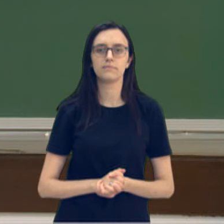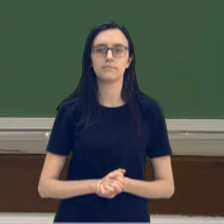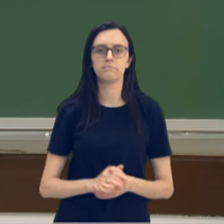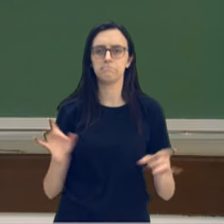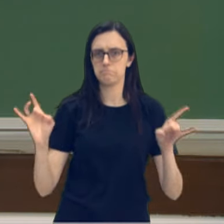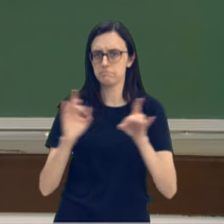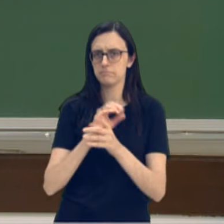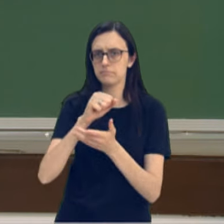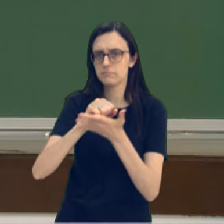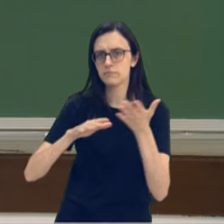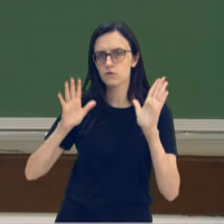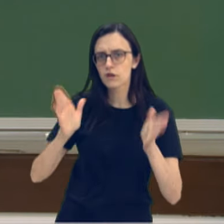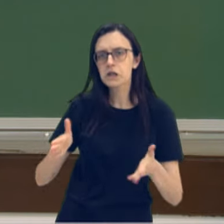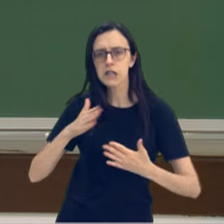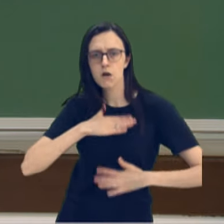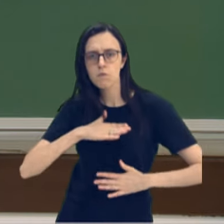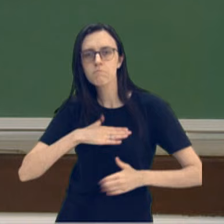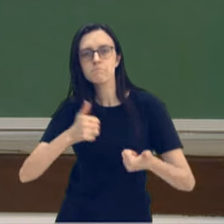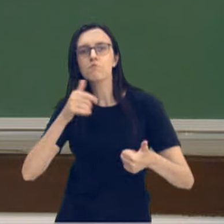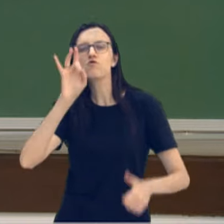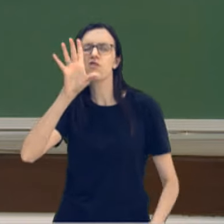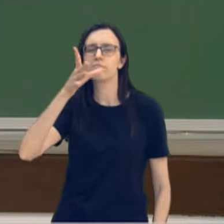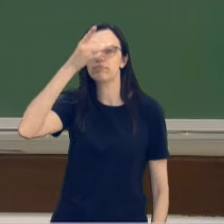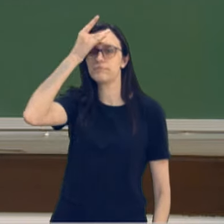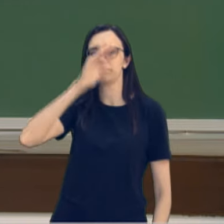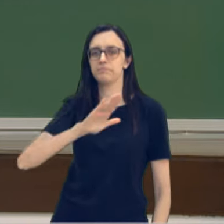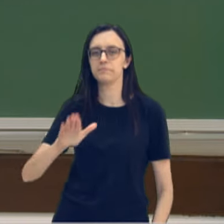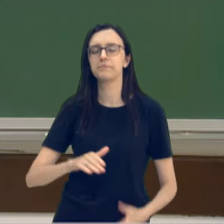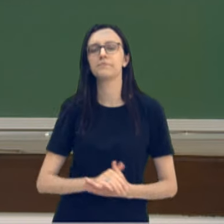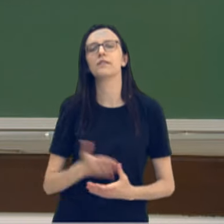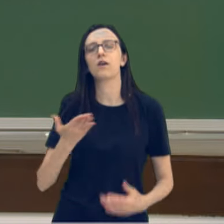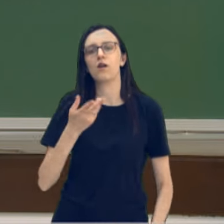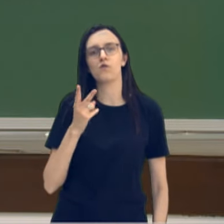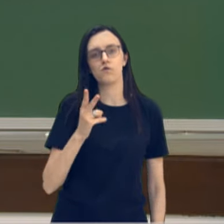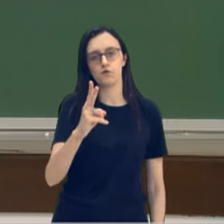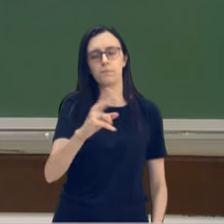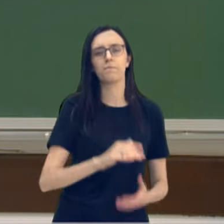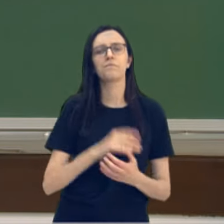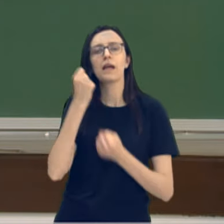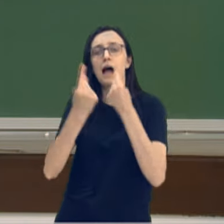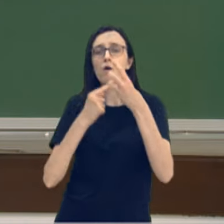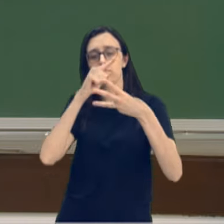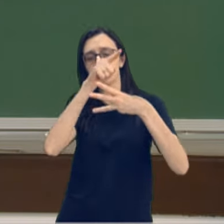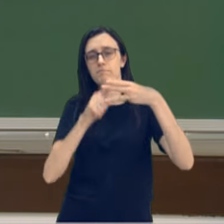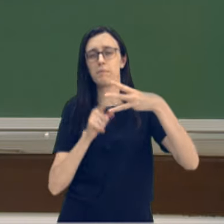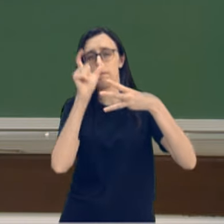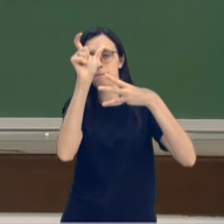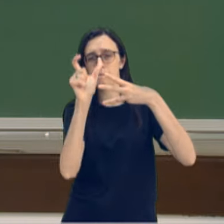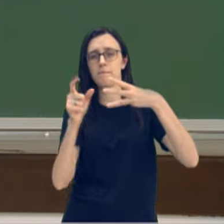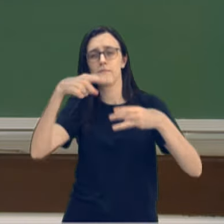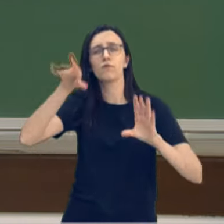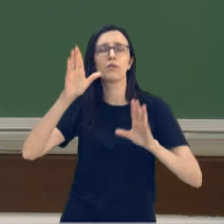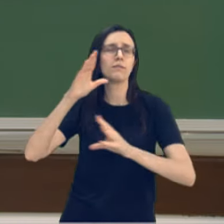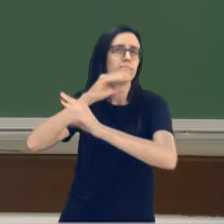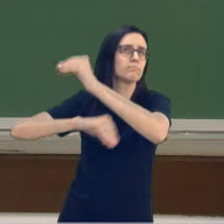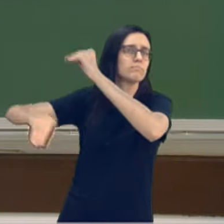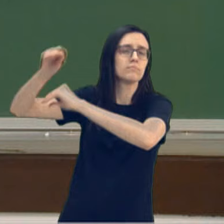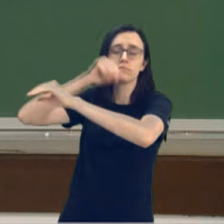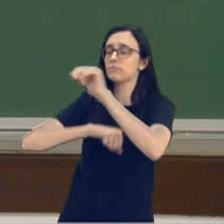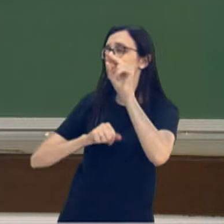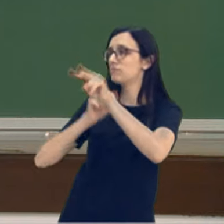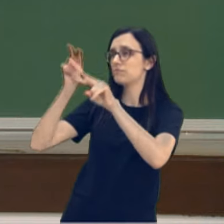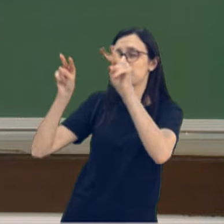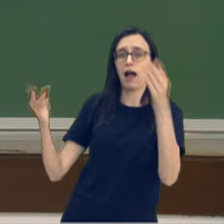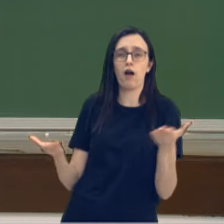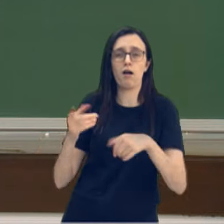Tornar exercício? Light, tranquilo? Só para fixação, né? Continuando. Algumas palavras que vocês têm ouvido bastante, estão relacionadas a um pouco a